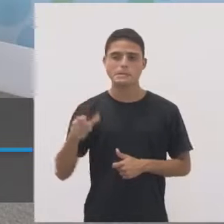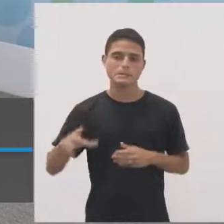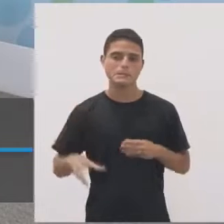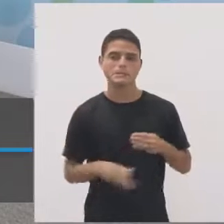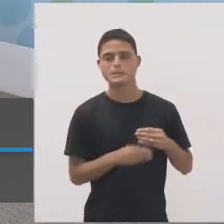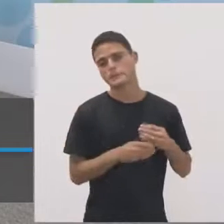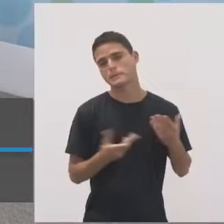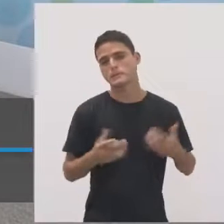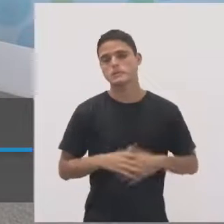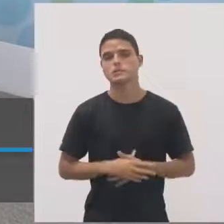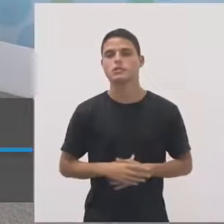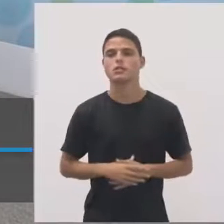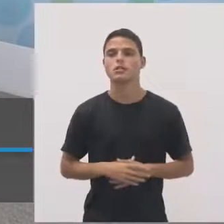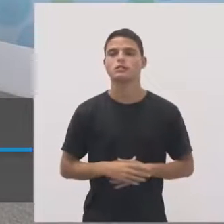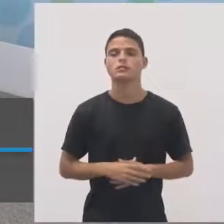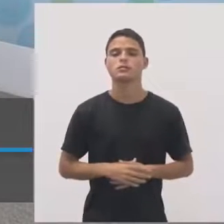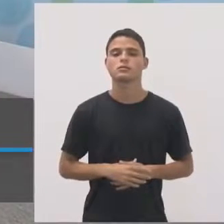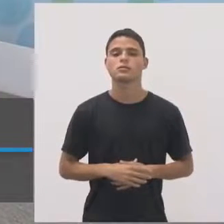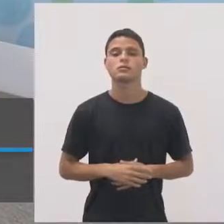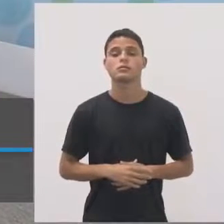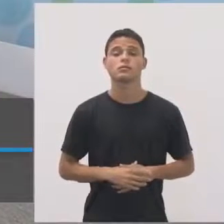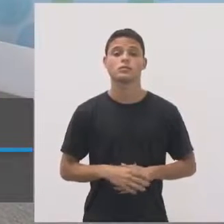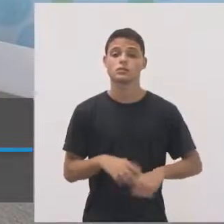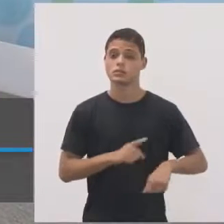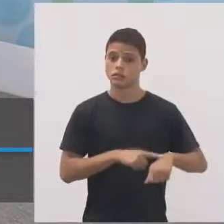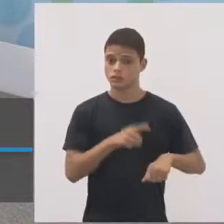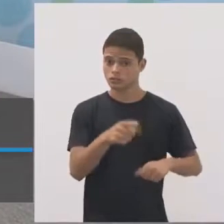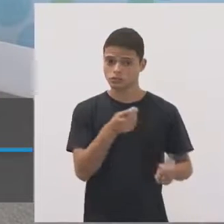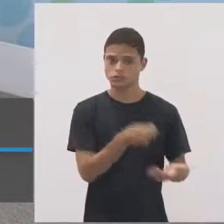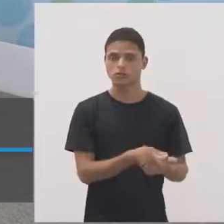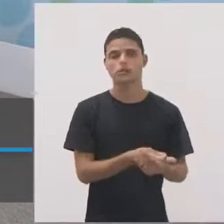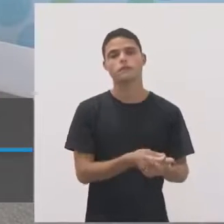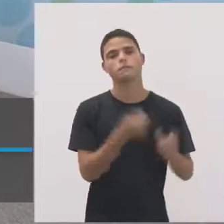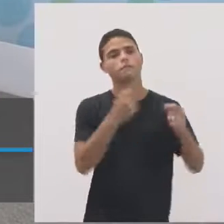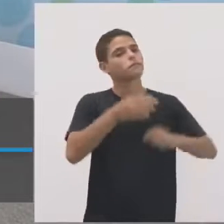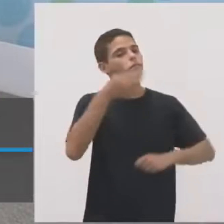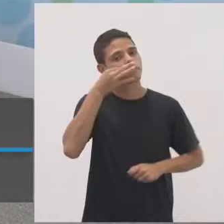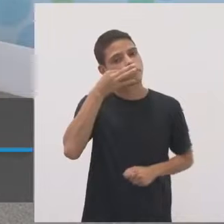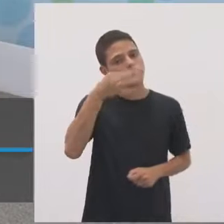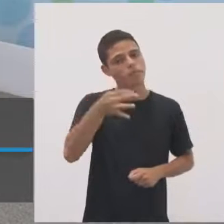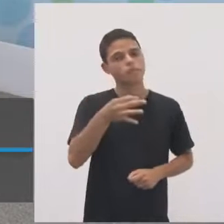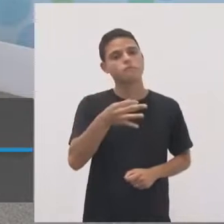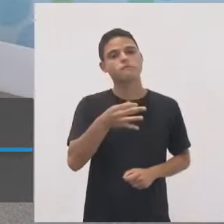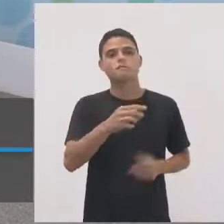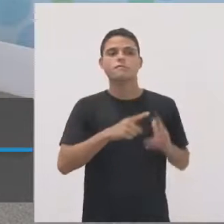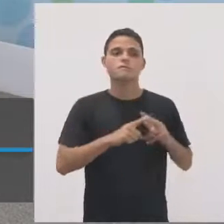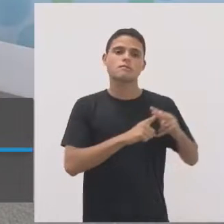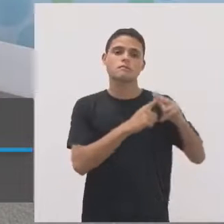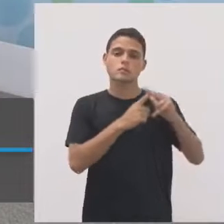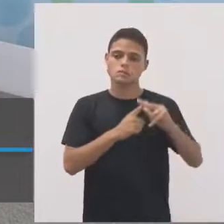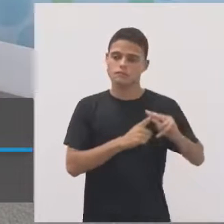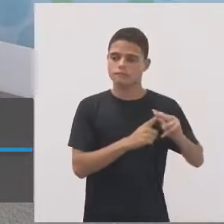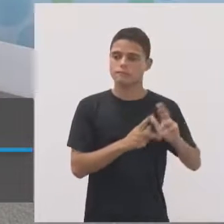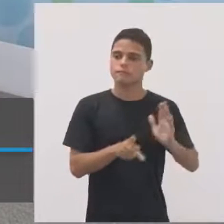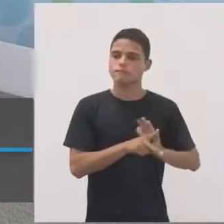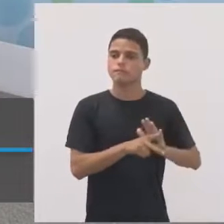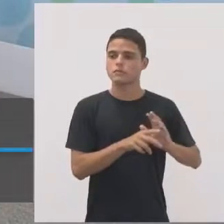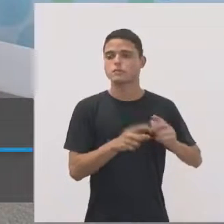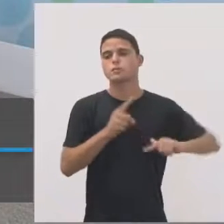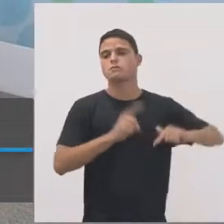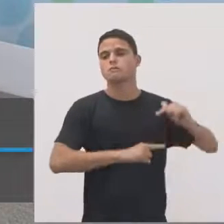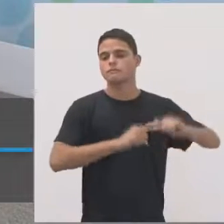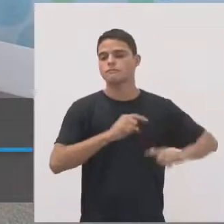Não vai funcionar. Então, na hora que vocês forem comprar, sempre se atenta às configurações, né, dos equipamentos